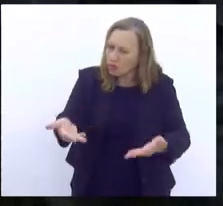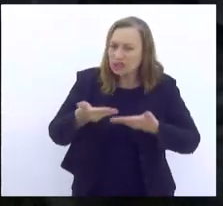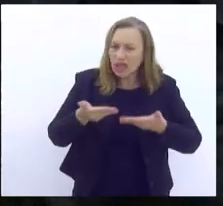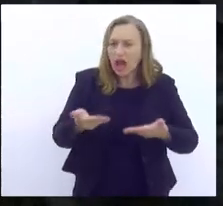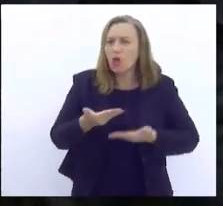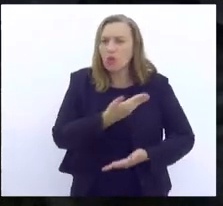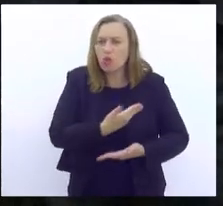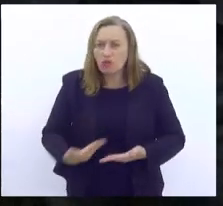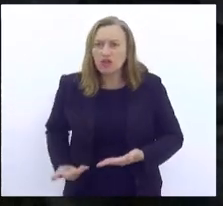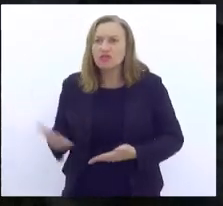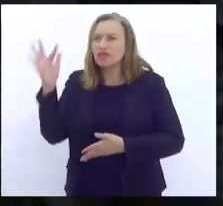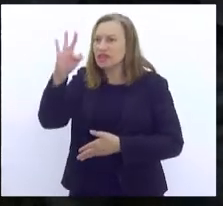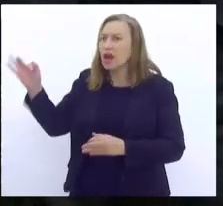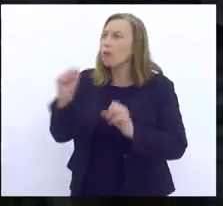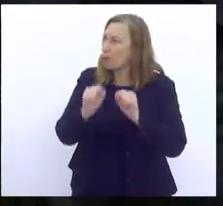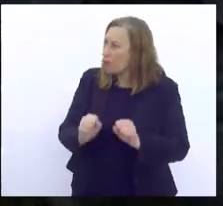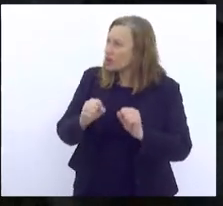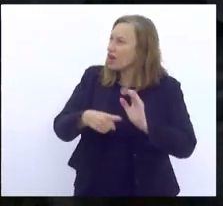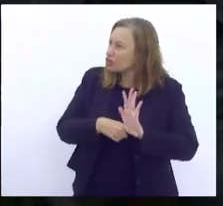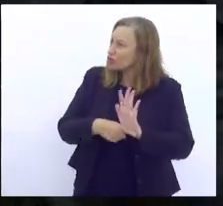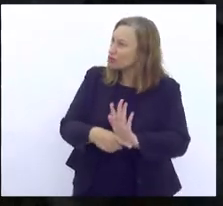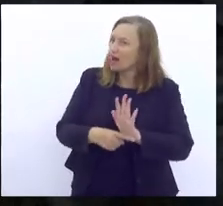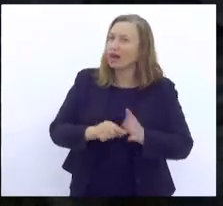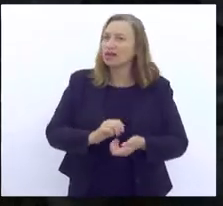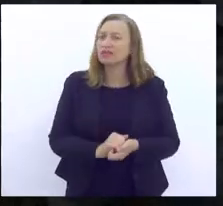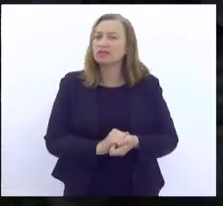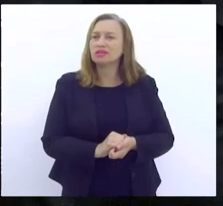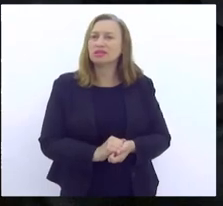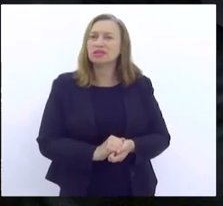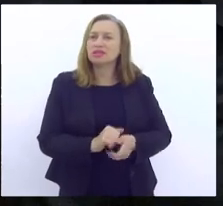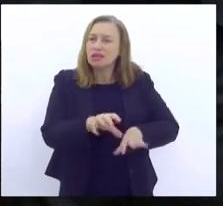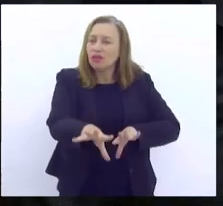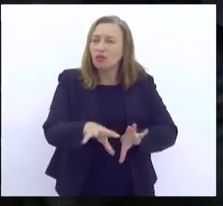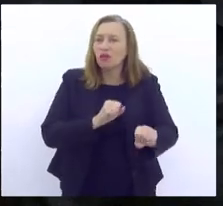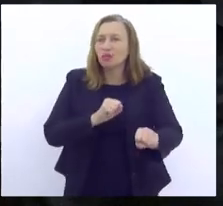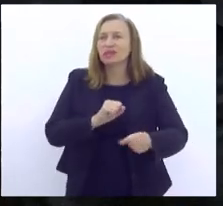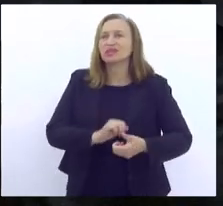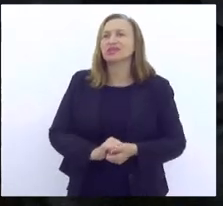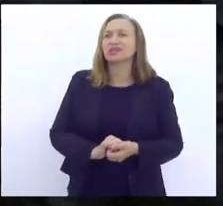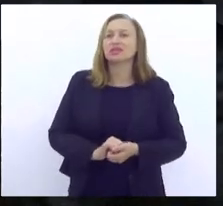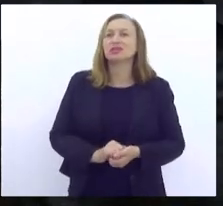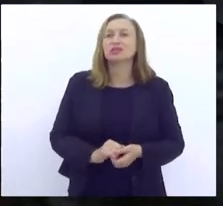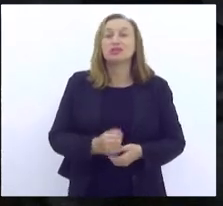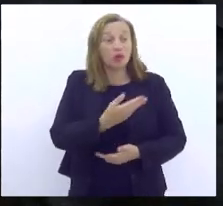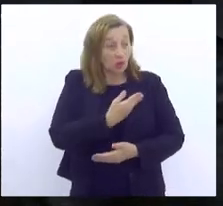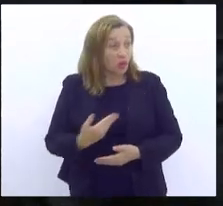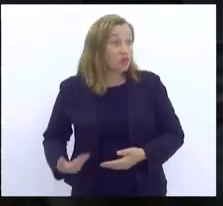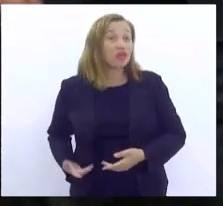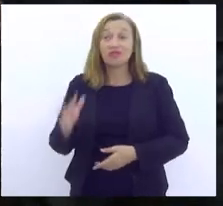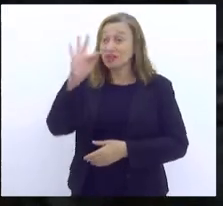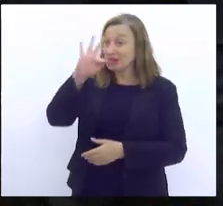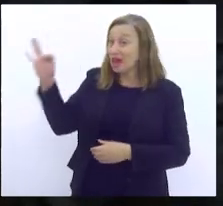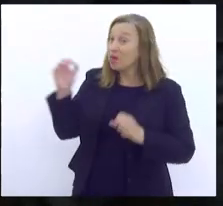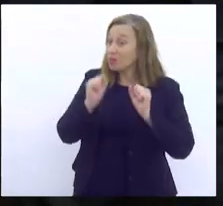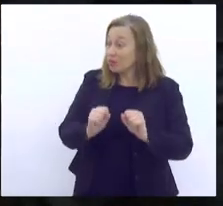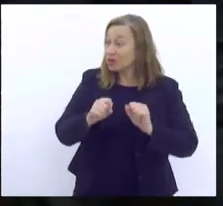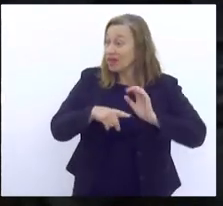federal pode ajudar na formação. O governo federal pode